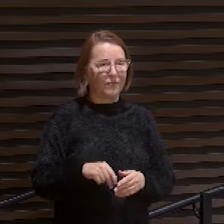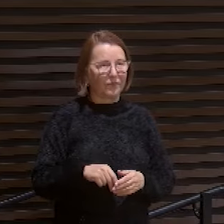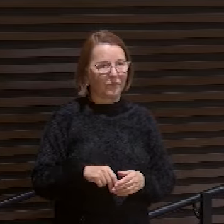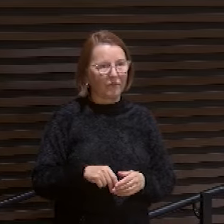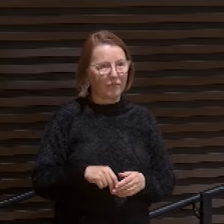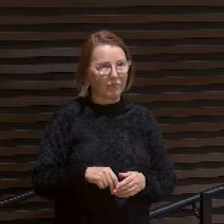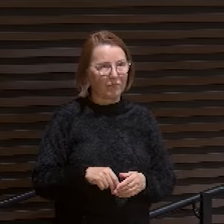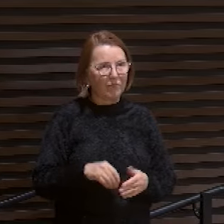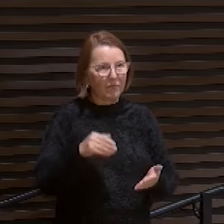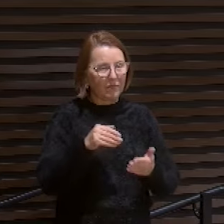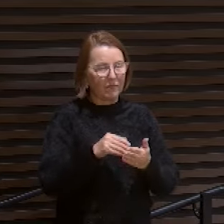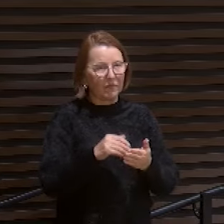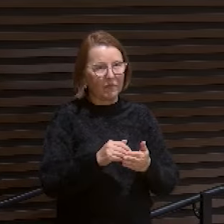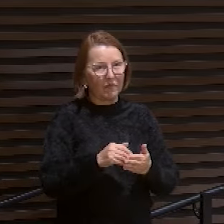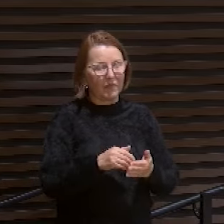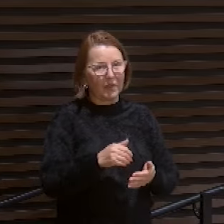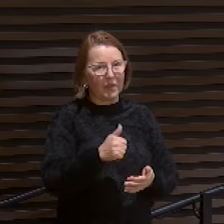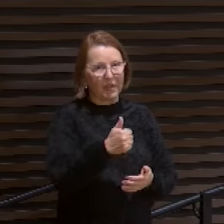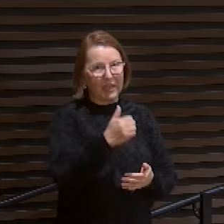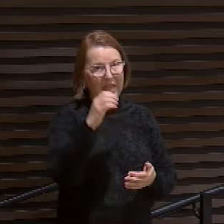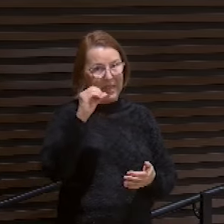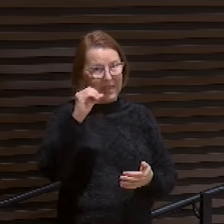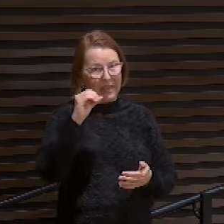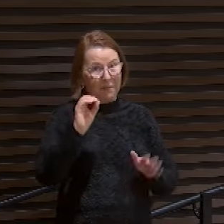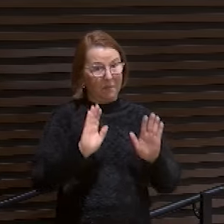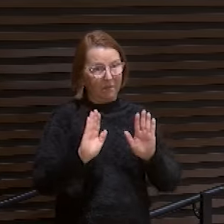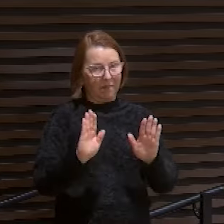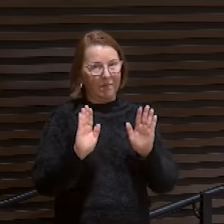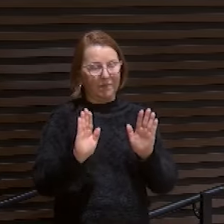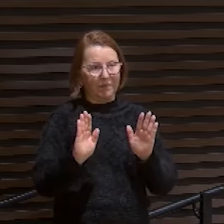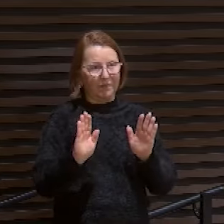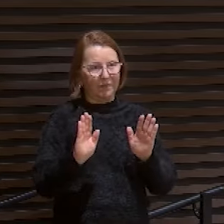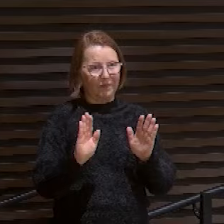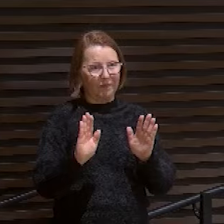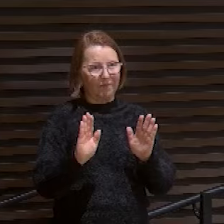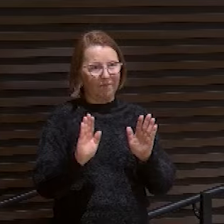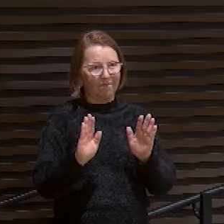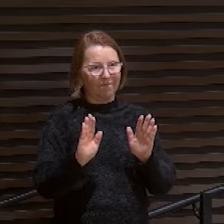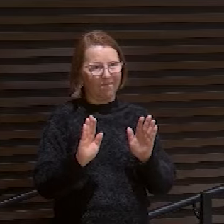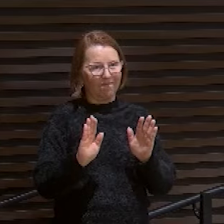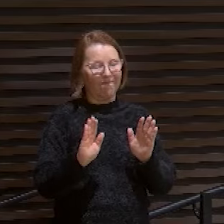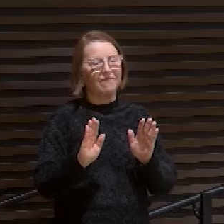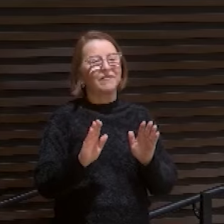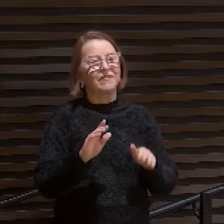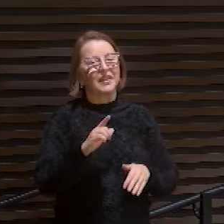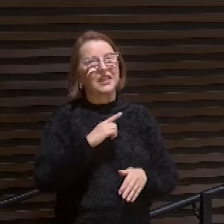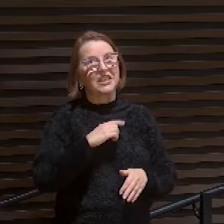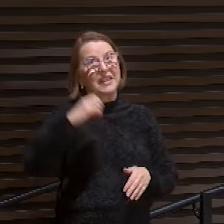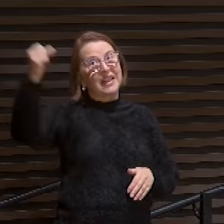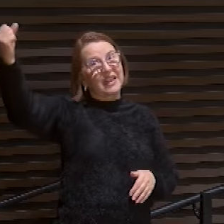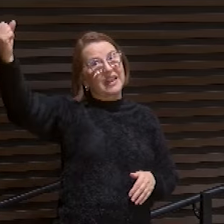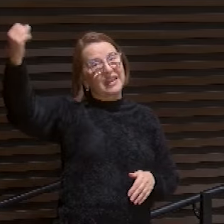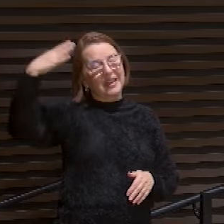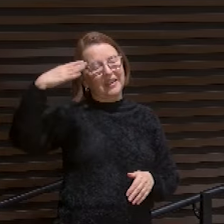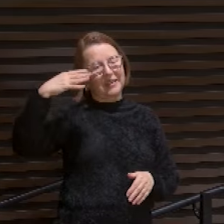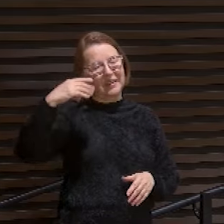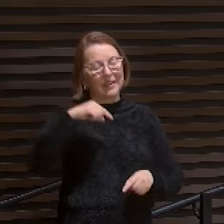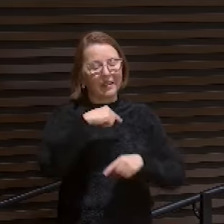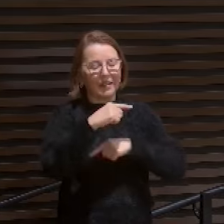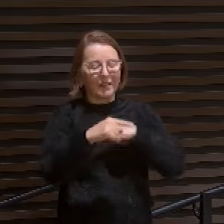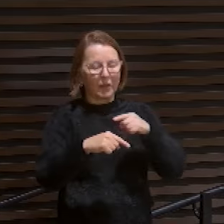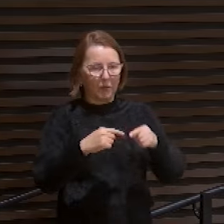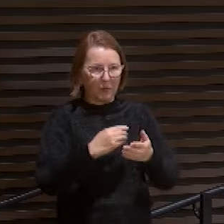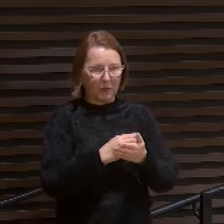Até a 10ª parada foi a graça. A partir da 11ª,